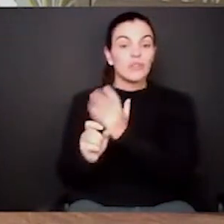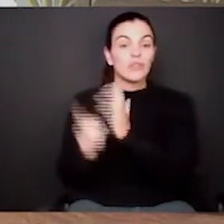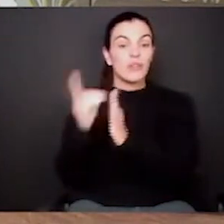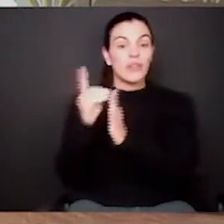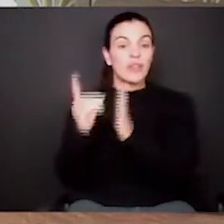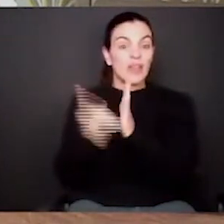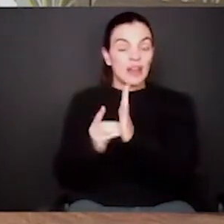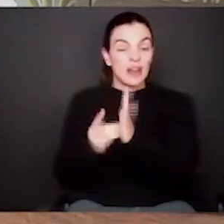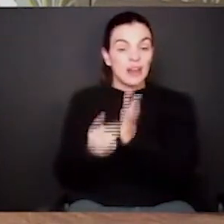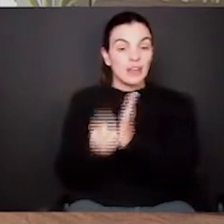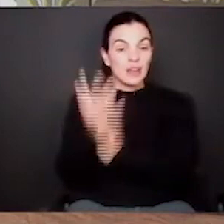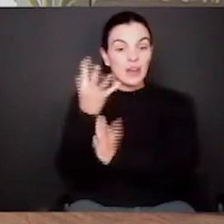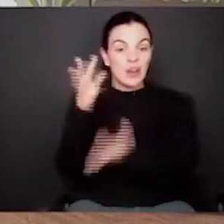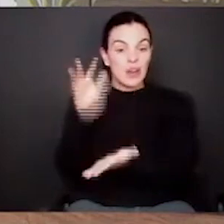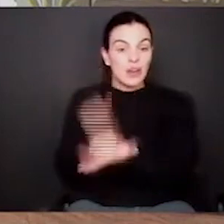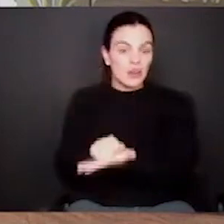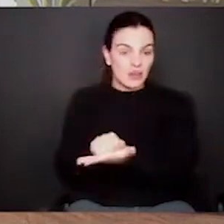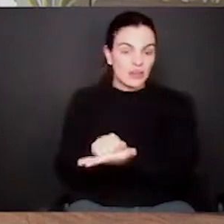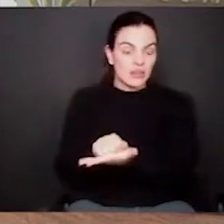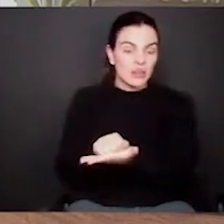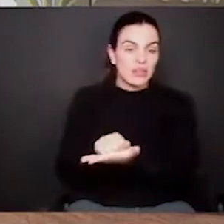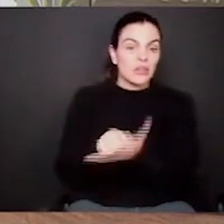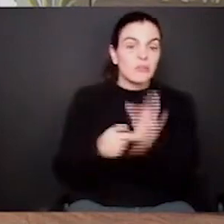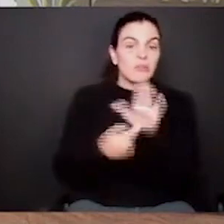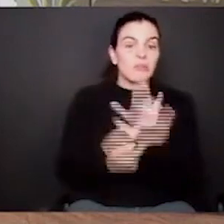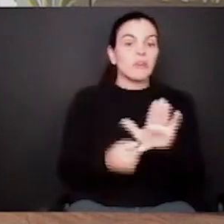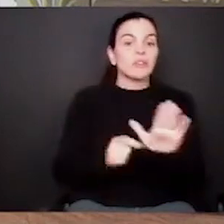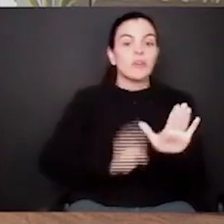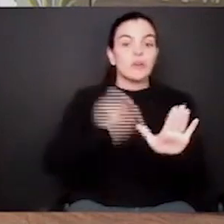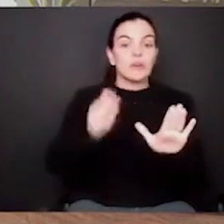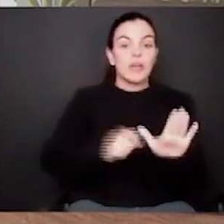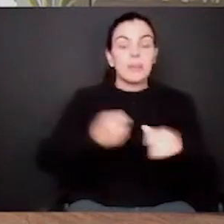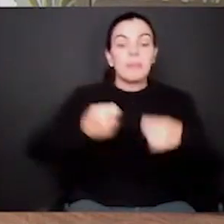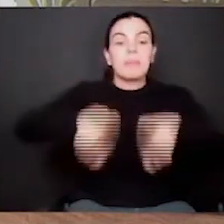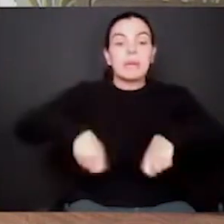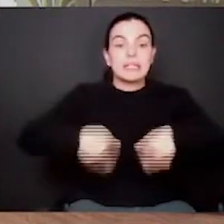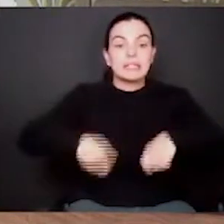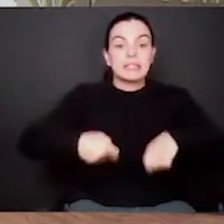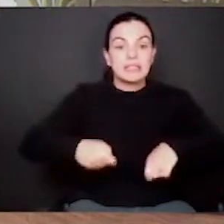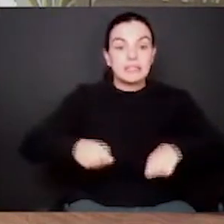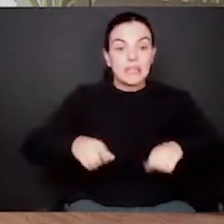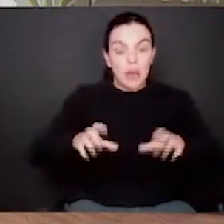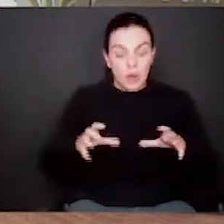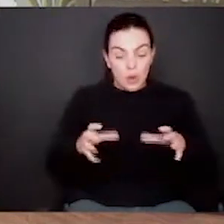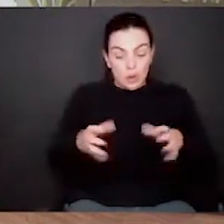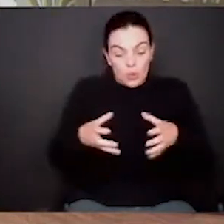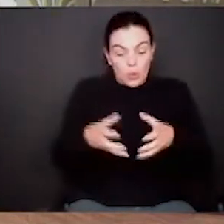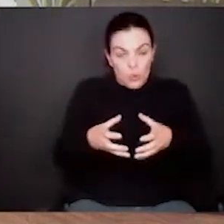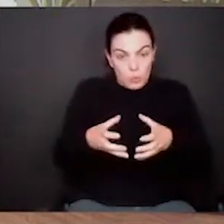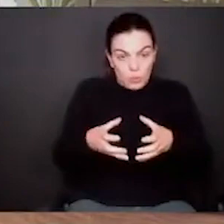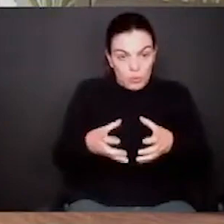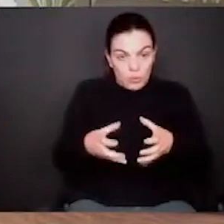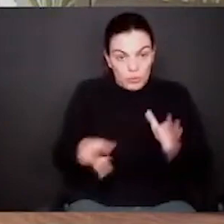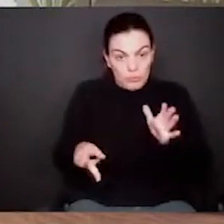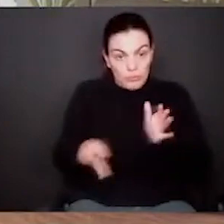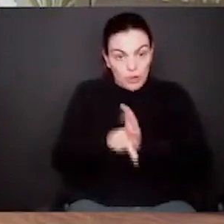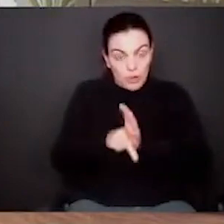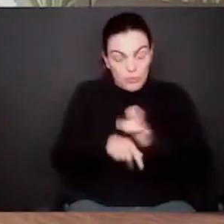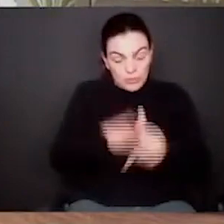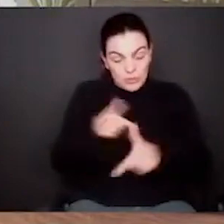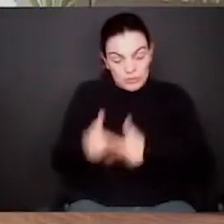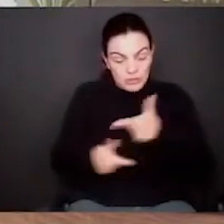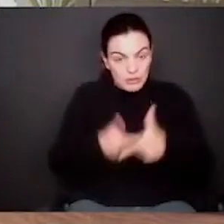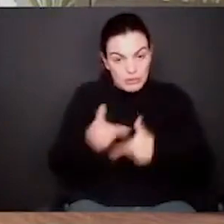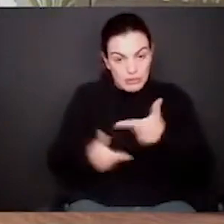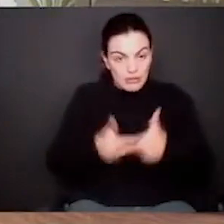estabelecendo aqui a necessidade da criação de um comitê, de um grande grupo de trabalho que foi coordenado